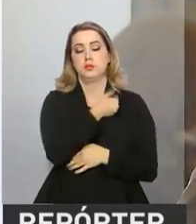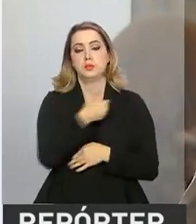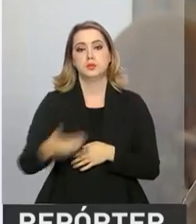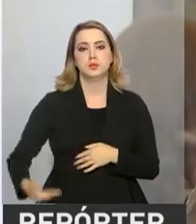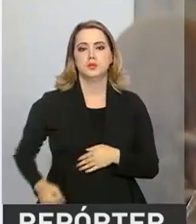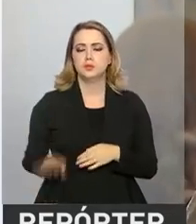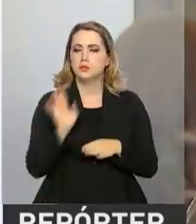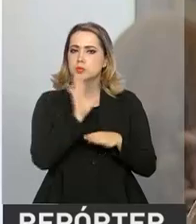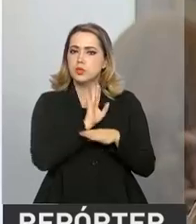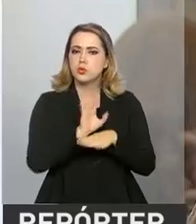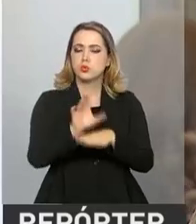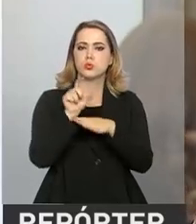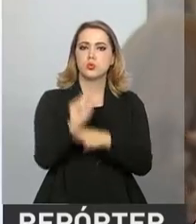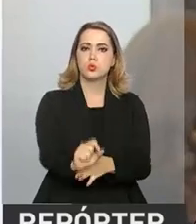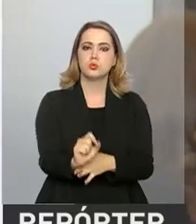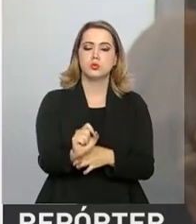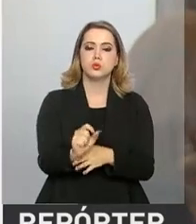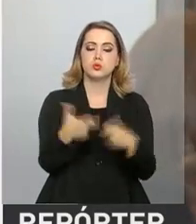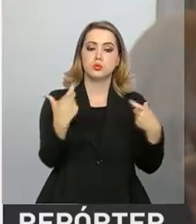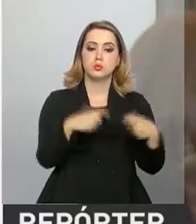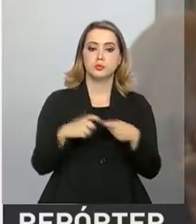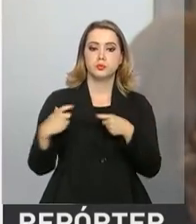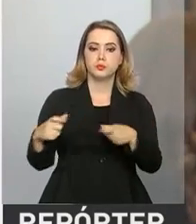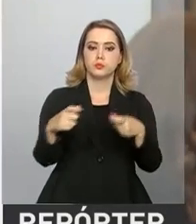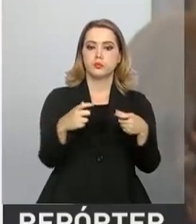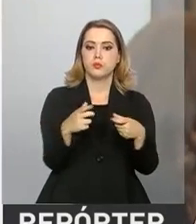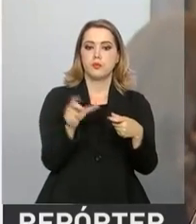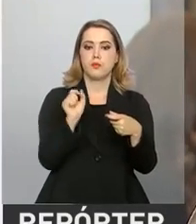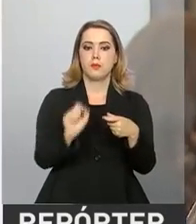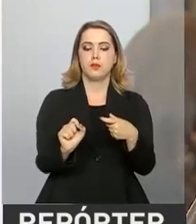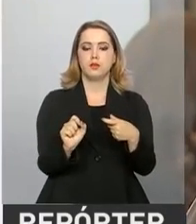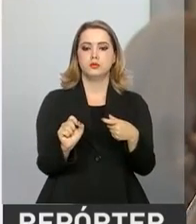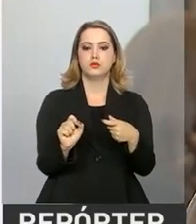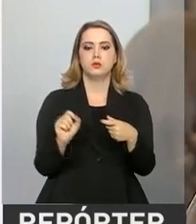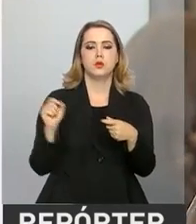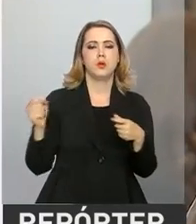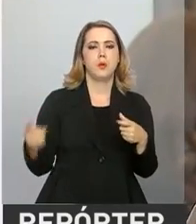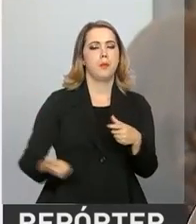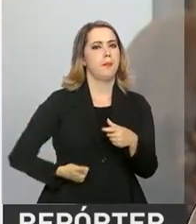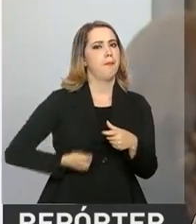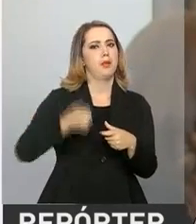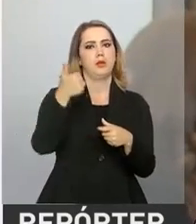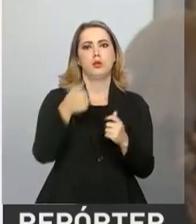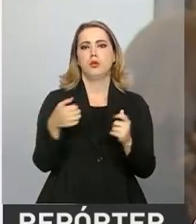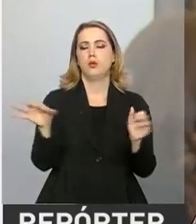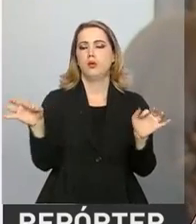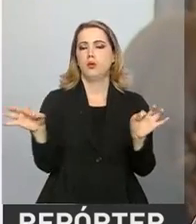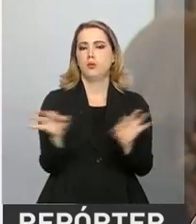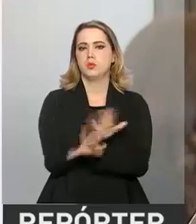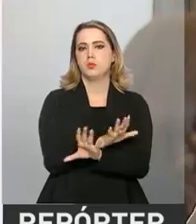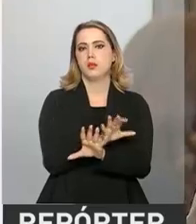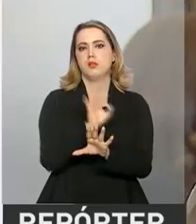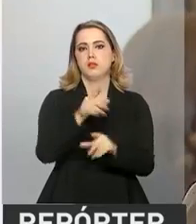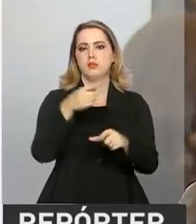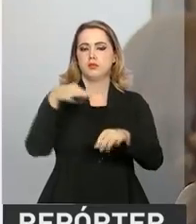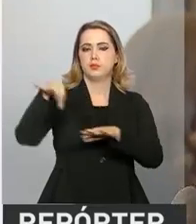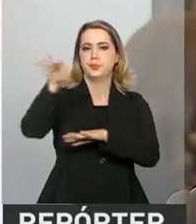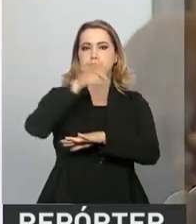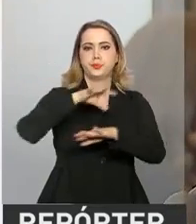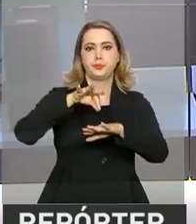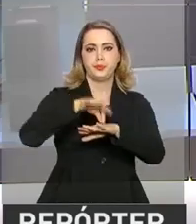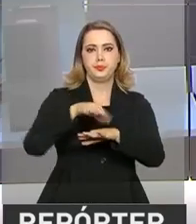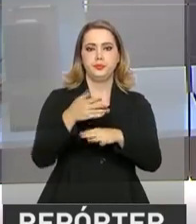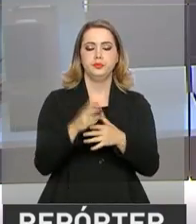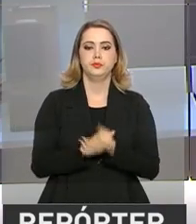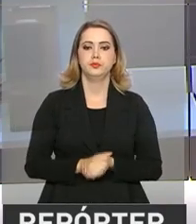cooperar para que o ambiente seja o mais desfavorável para a proliferação do mosquito Aedes